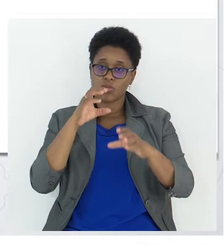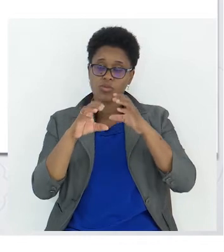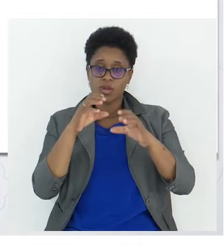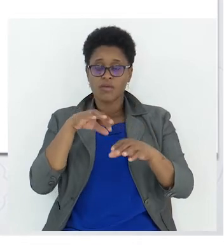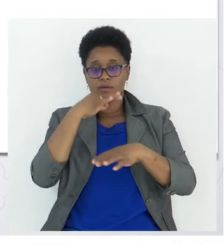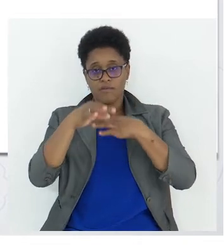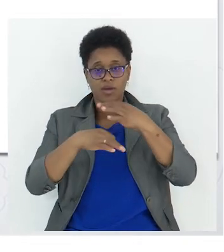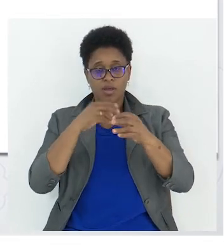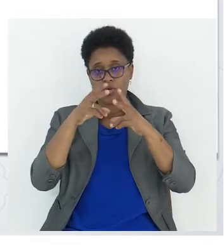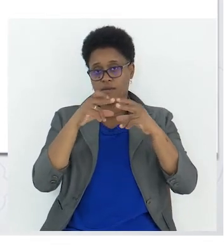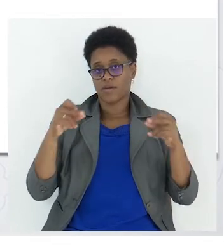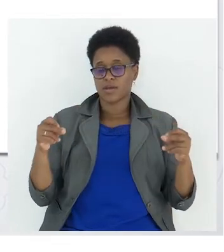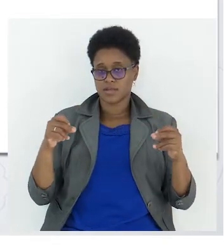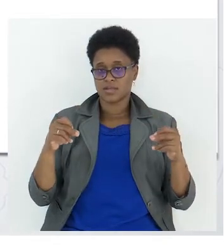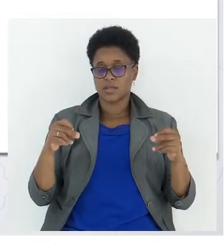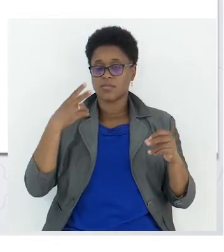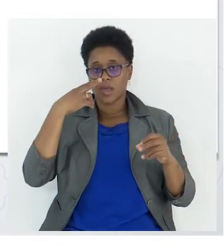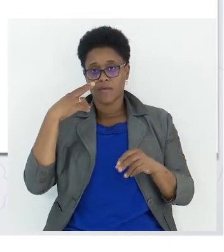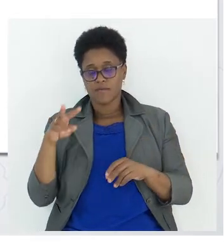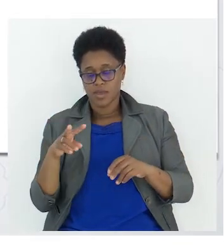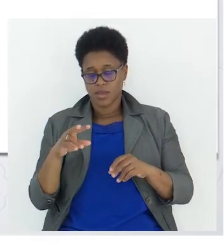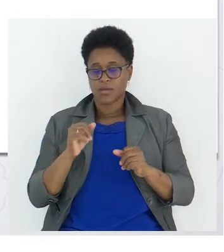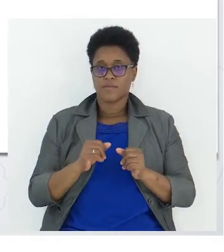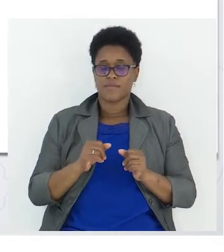Vais falar com a frase para veres